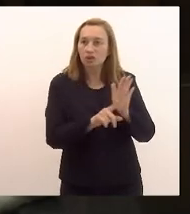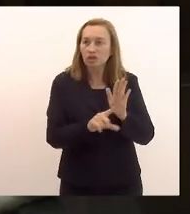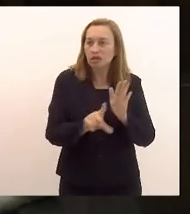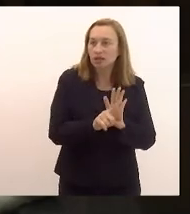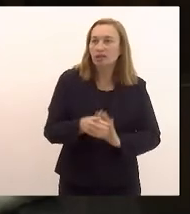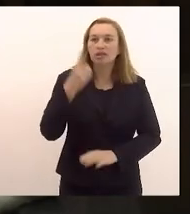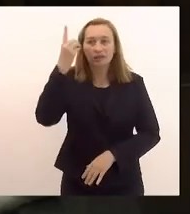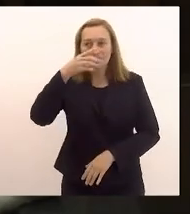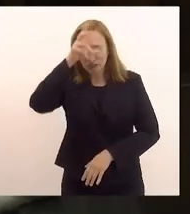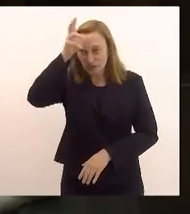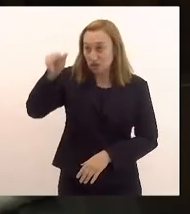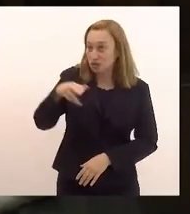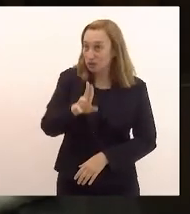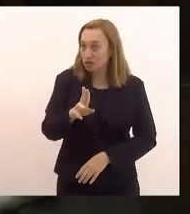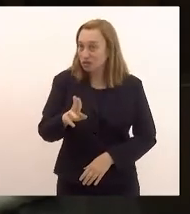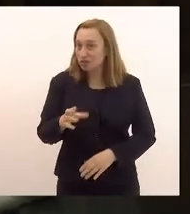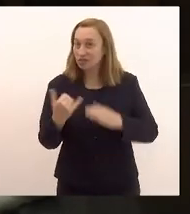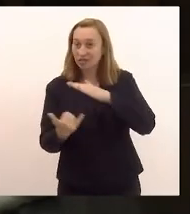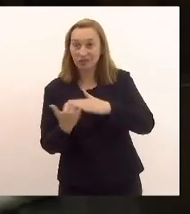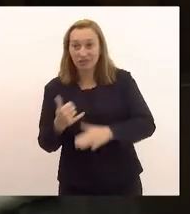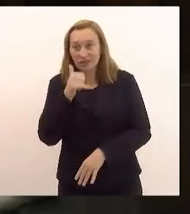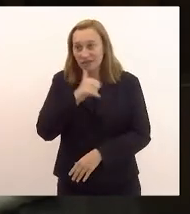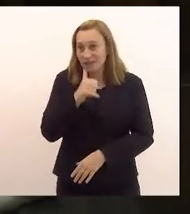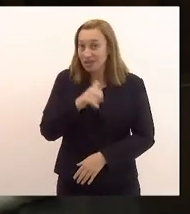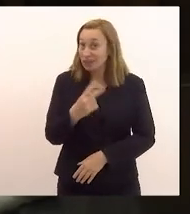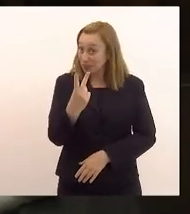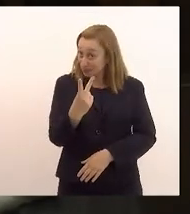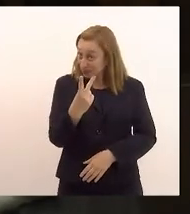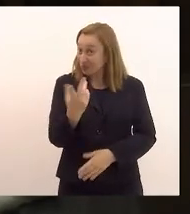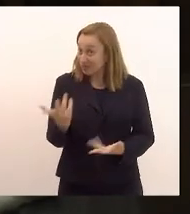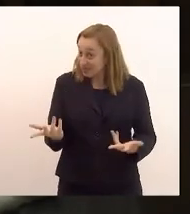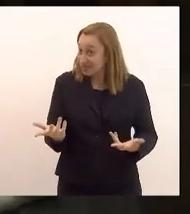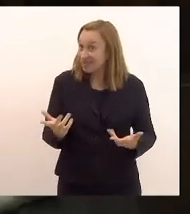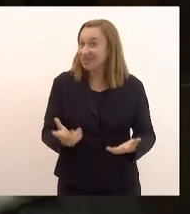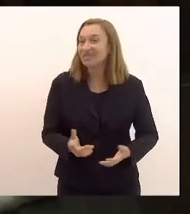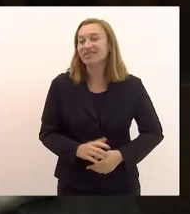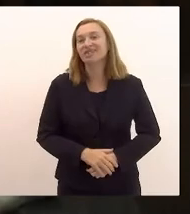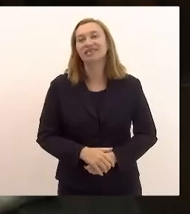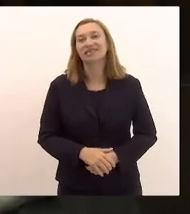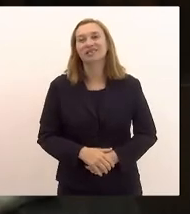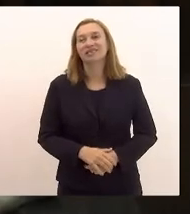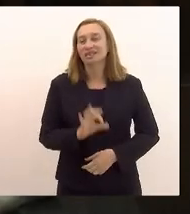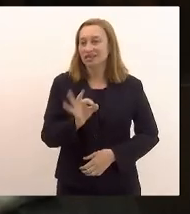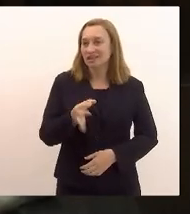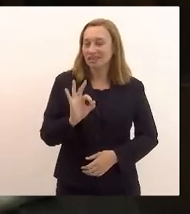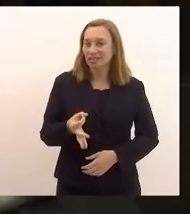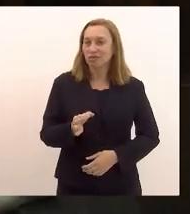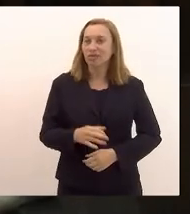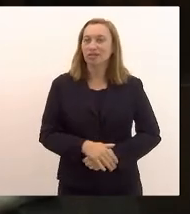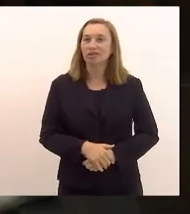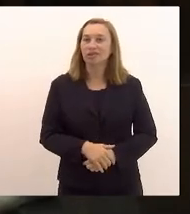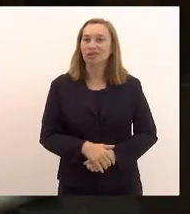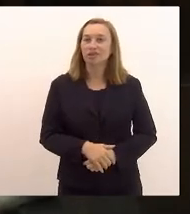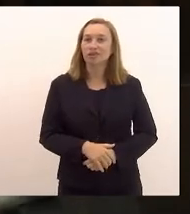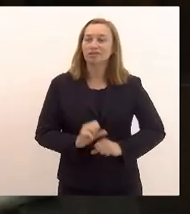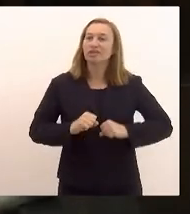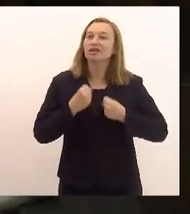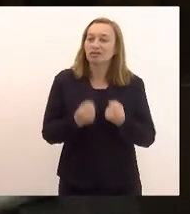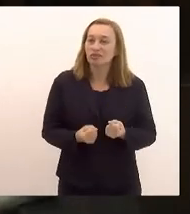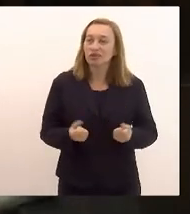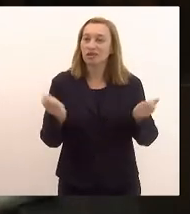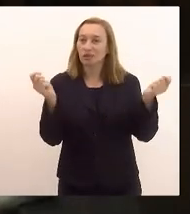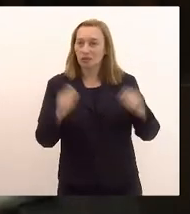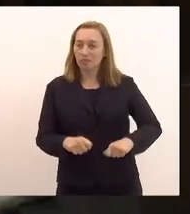Deputado a tia Ju é uma instituição feminina são dois terços de defensorias públicas que obviamente isso dá a garra a força